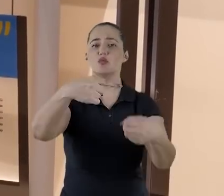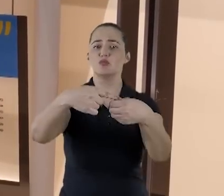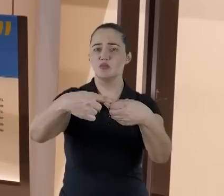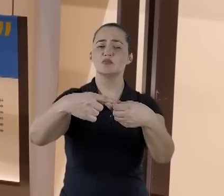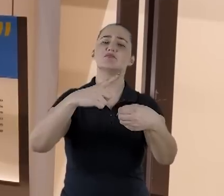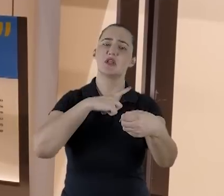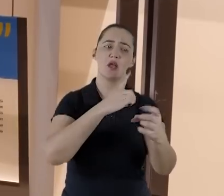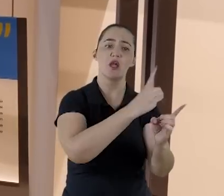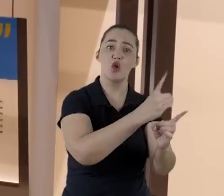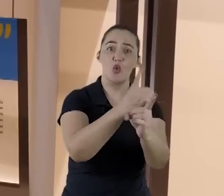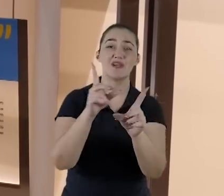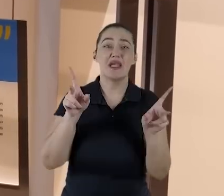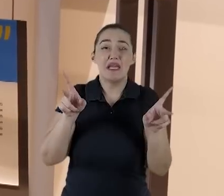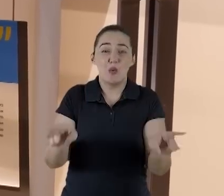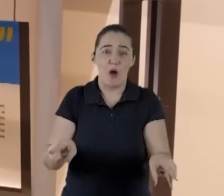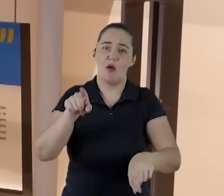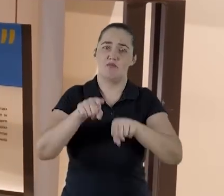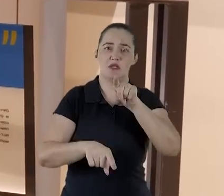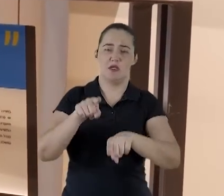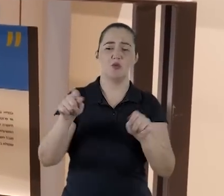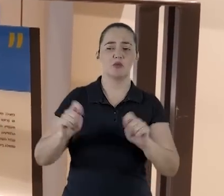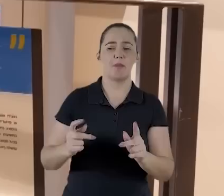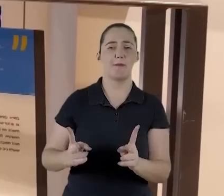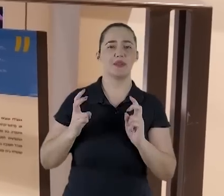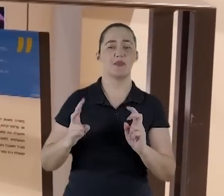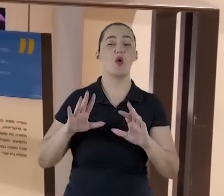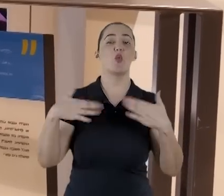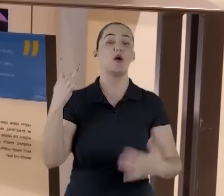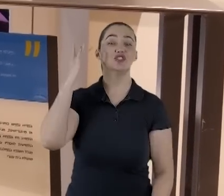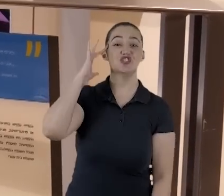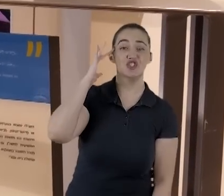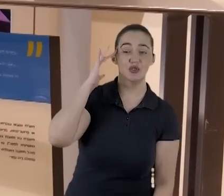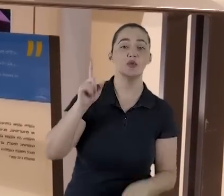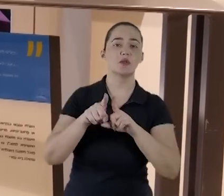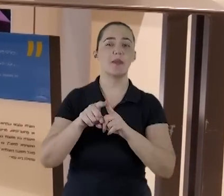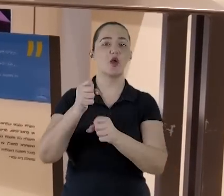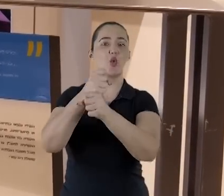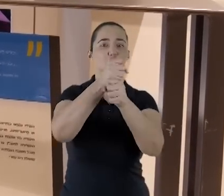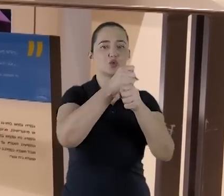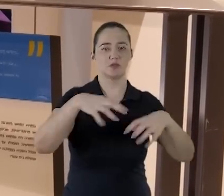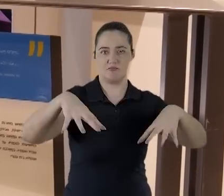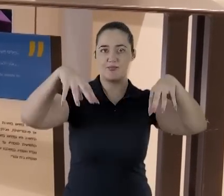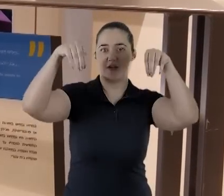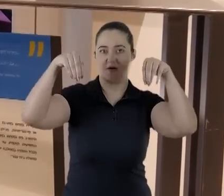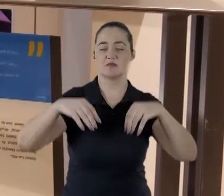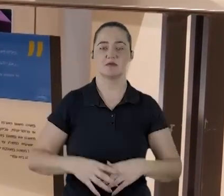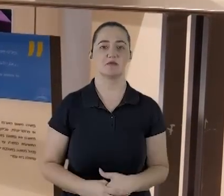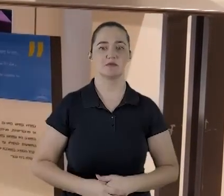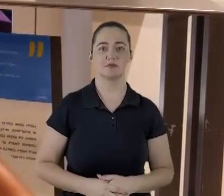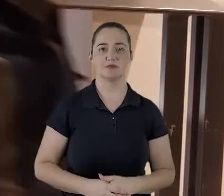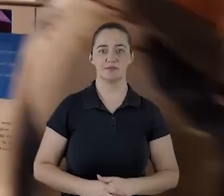Ou seja, a partir dessas peças nós conseguimos deduzir como seria o estilo da construção dos palácios daquela época.